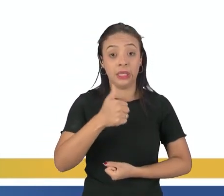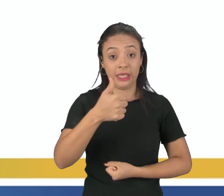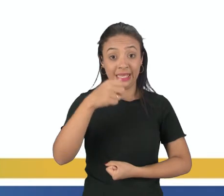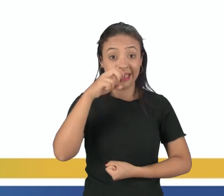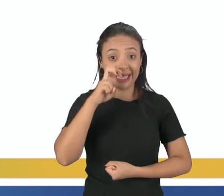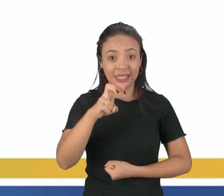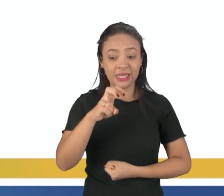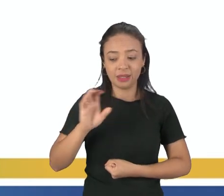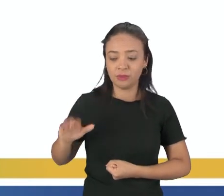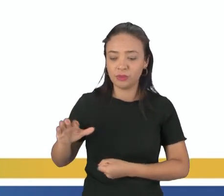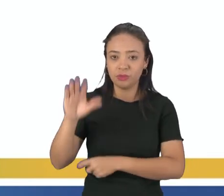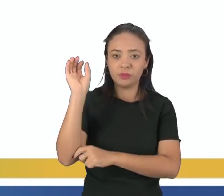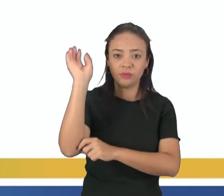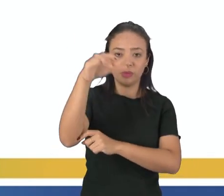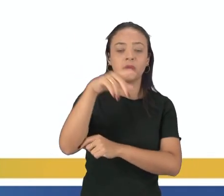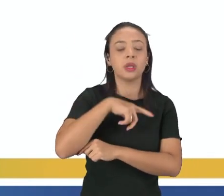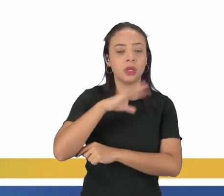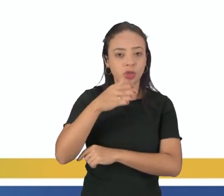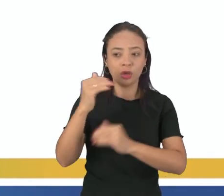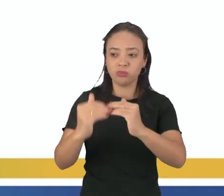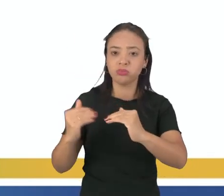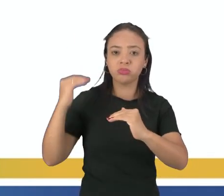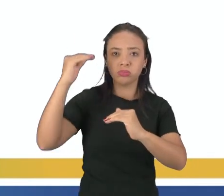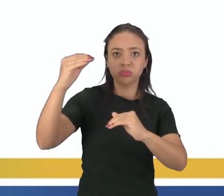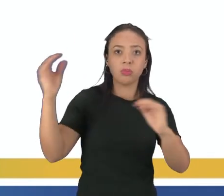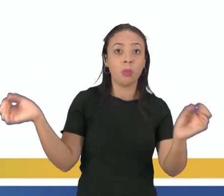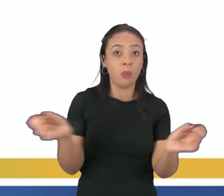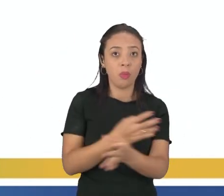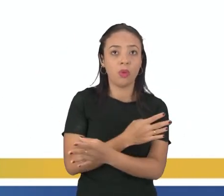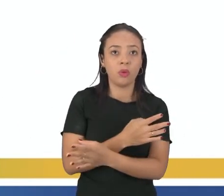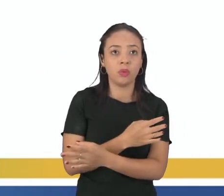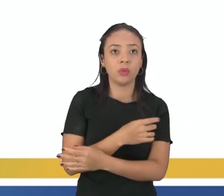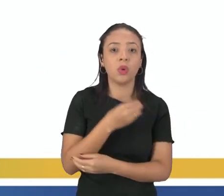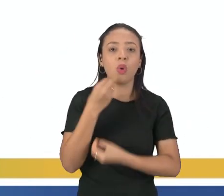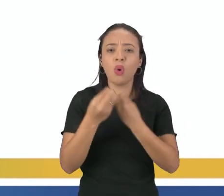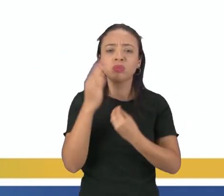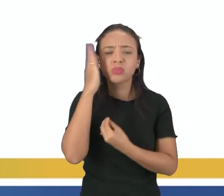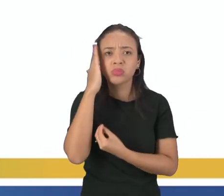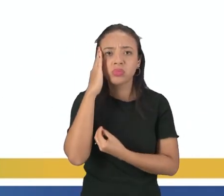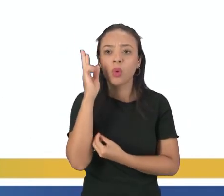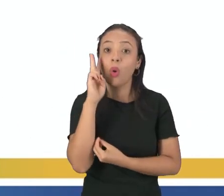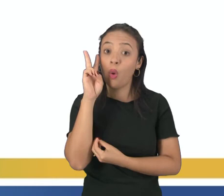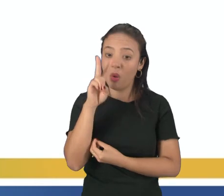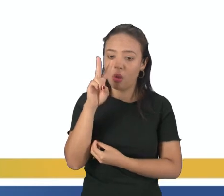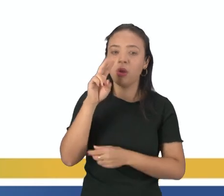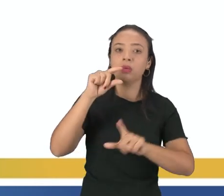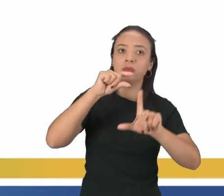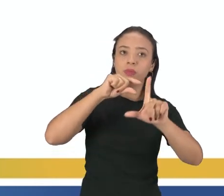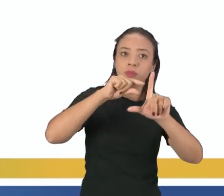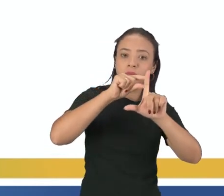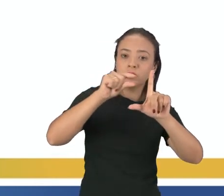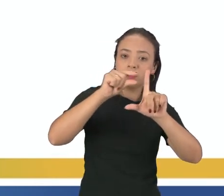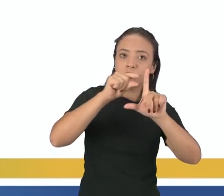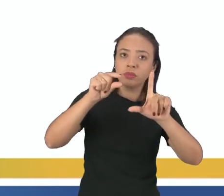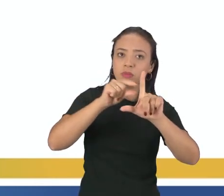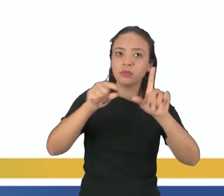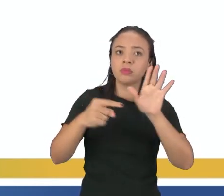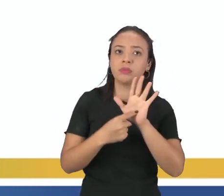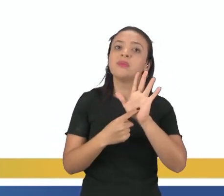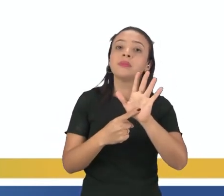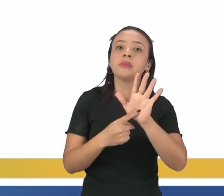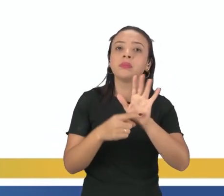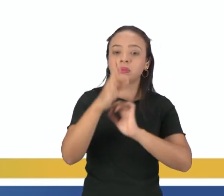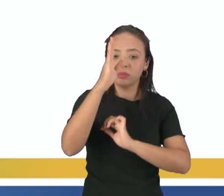que temos 15 jogadores com ensino superior completo e basta olhar ali no meu gráfico. Ele está identificando